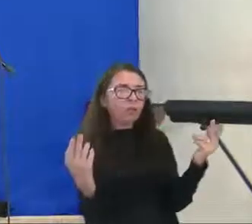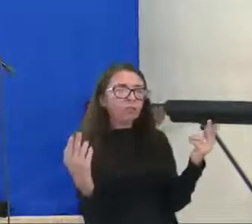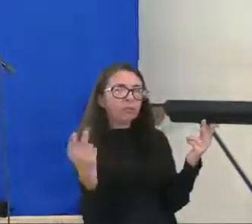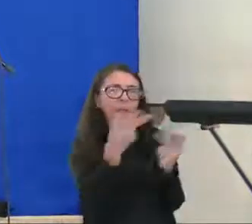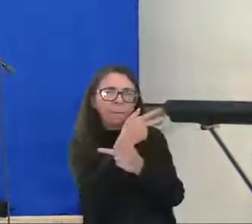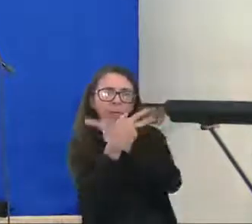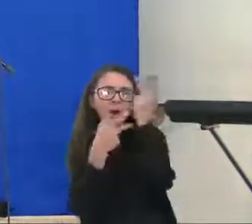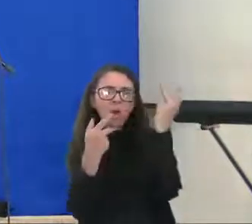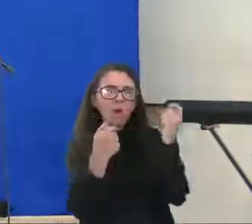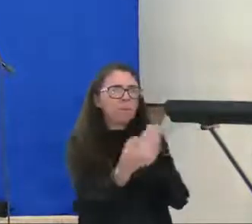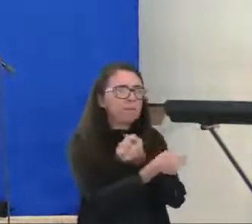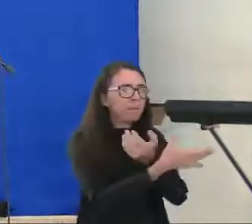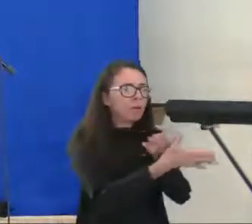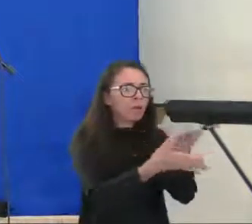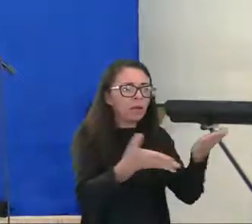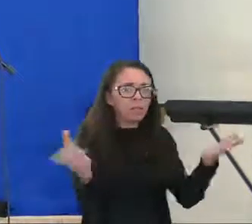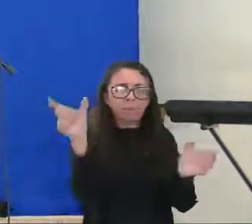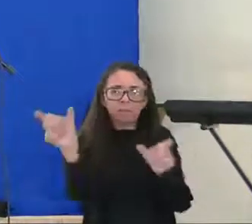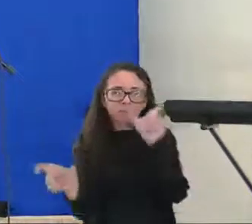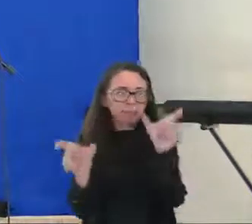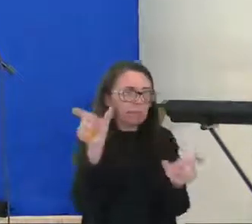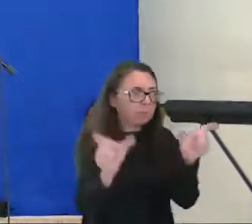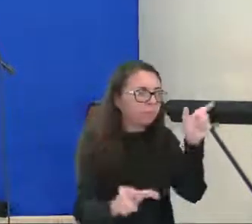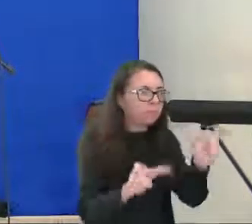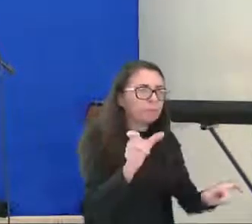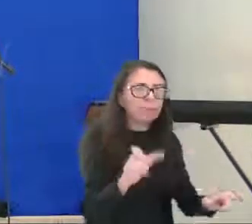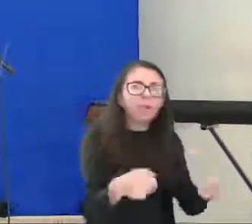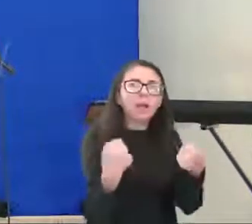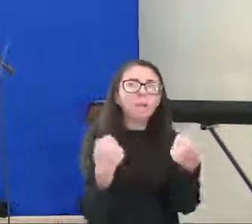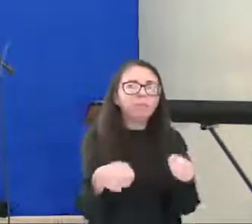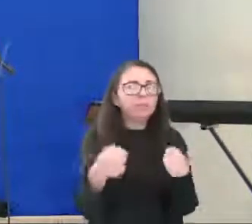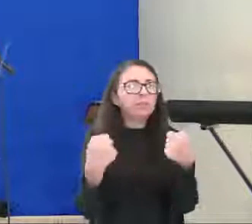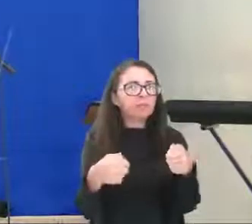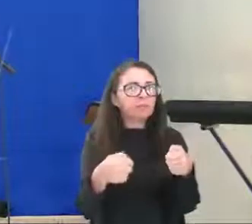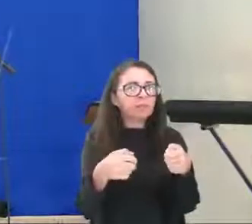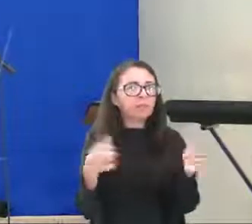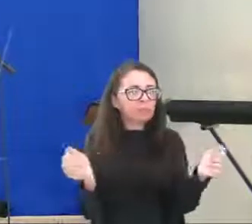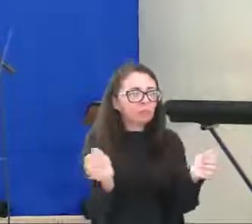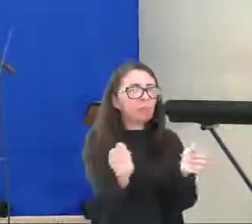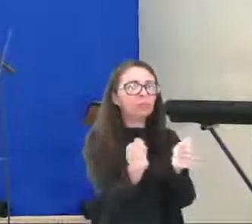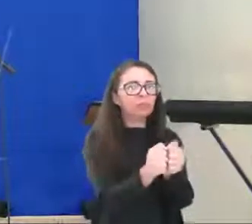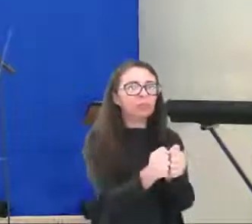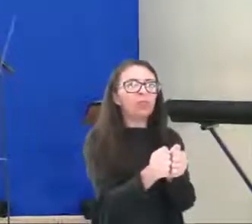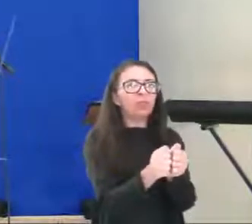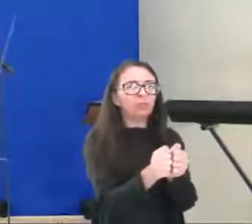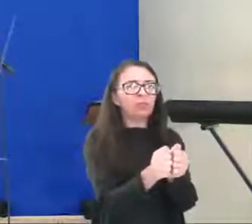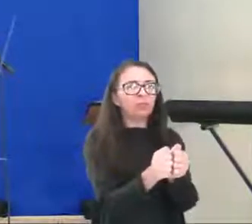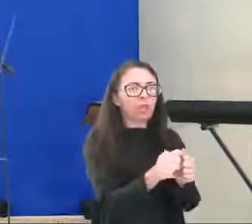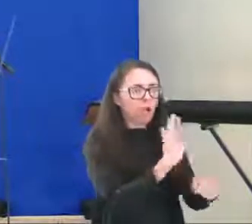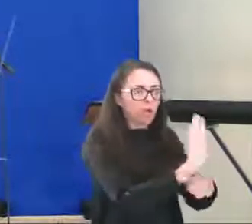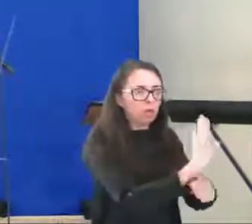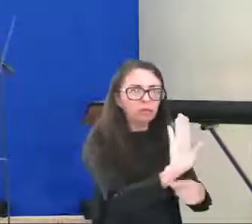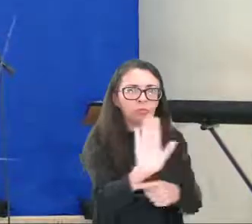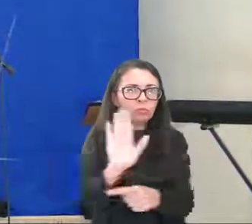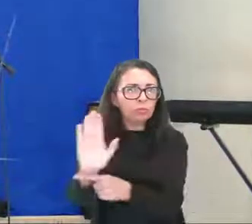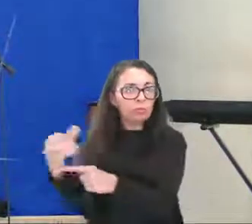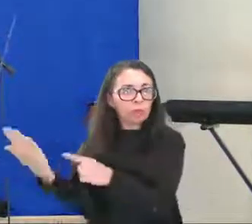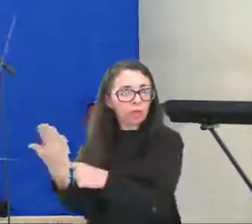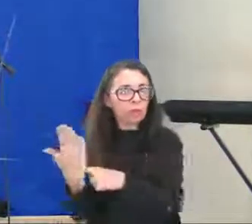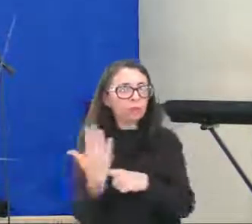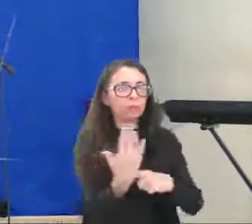E como é o nosso comportamento, né? Que nem eu fiz aquela pergunta quando a gente falou desse texto na introdução.